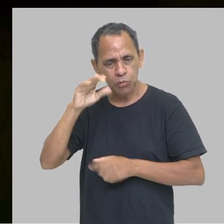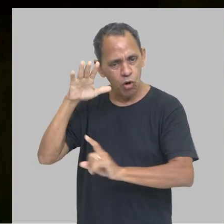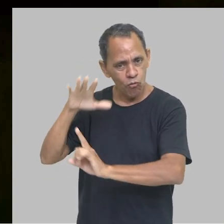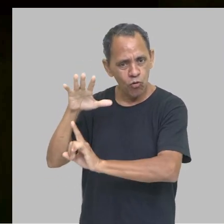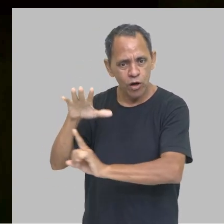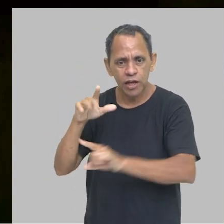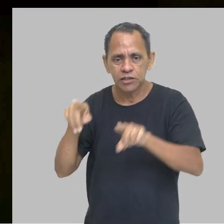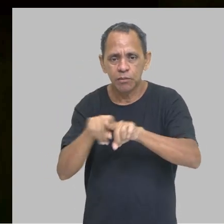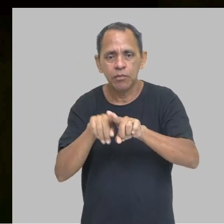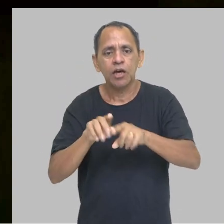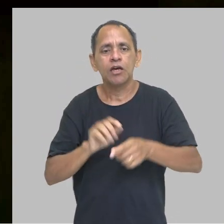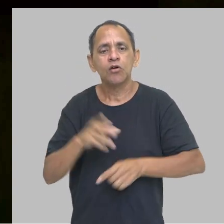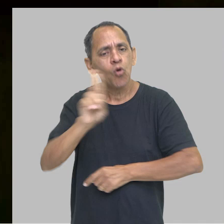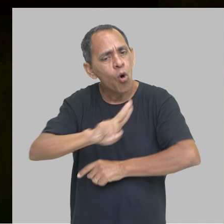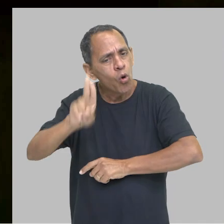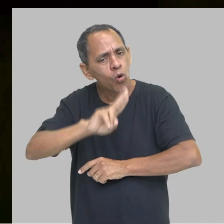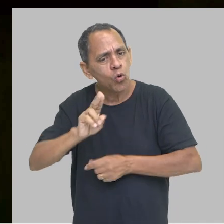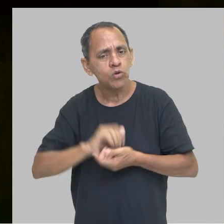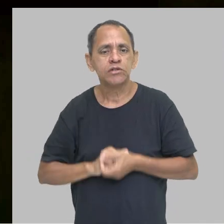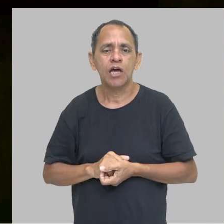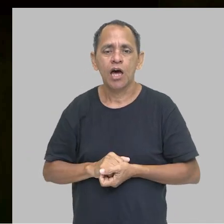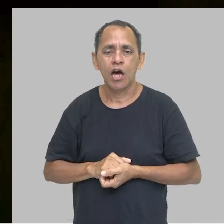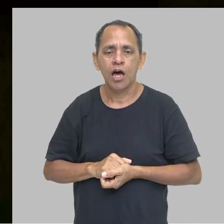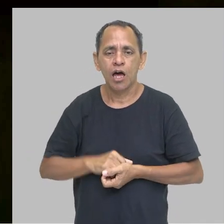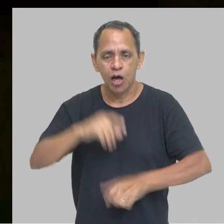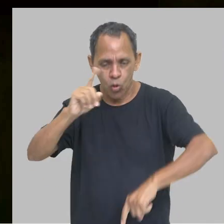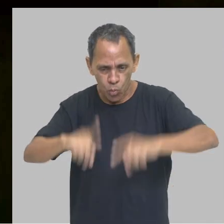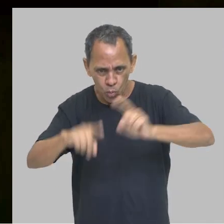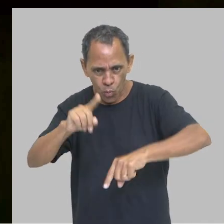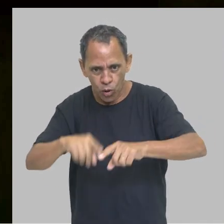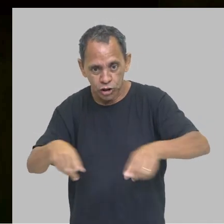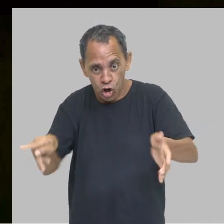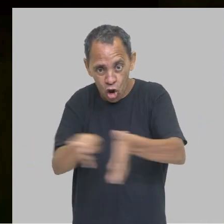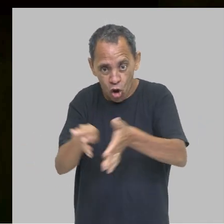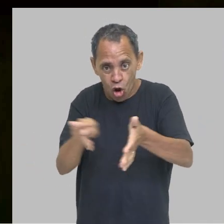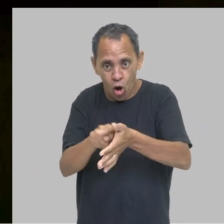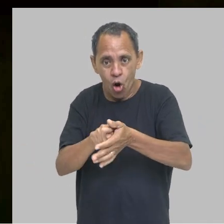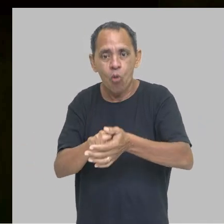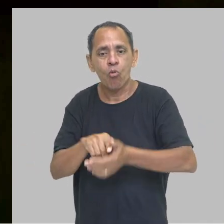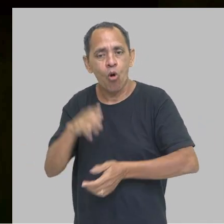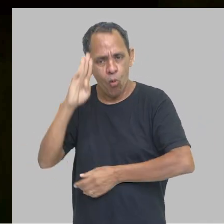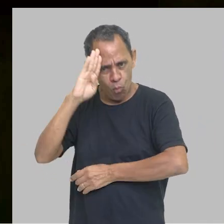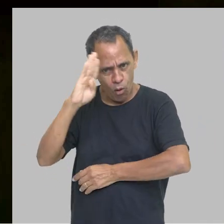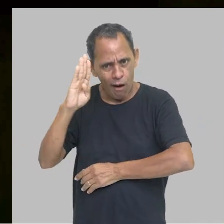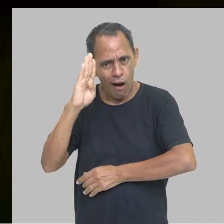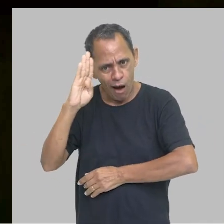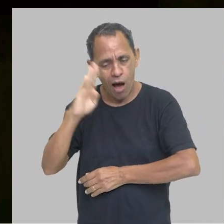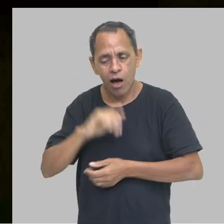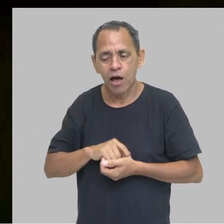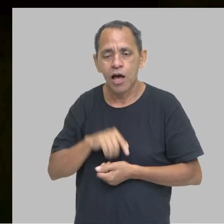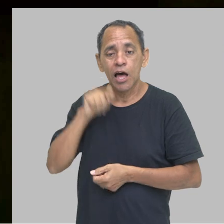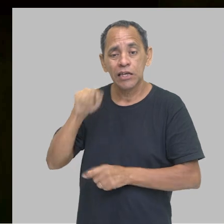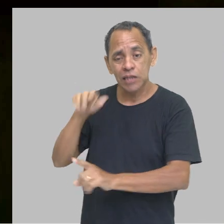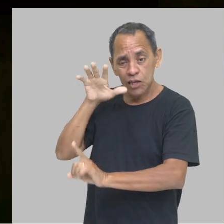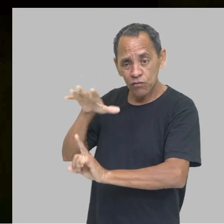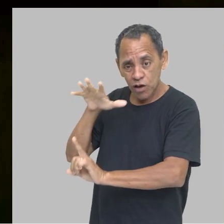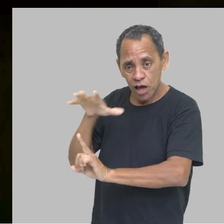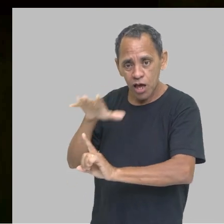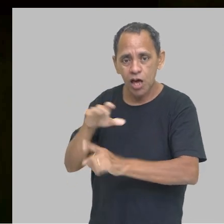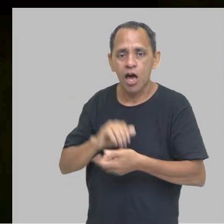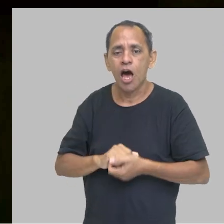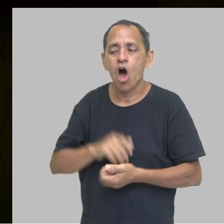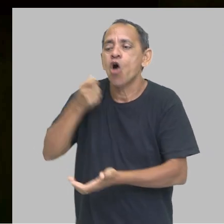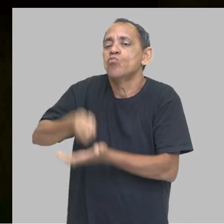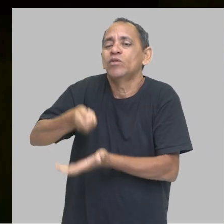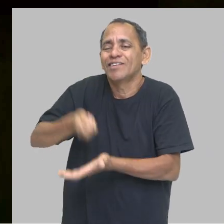vou forçar, eu vou usar o meu poderio militar e bélico para fazer com que você seja, de certa forma, ali,